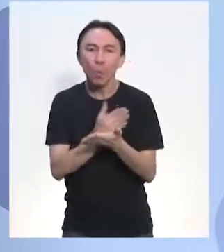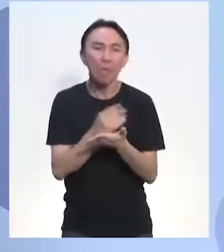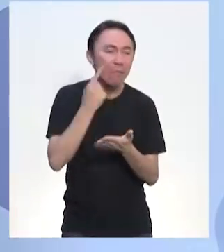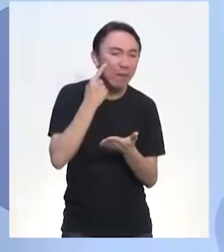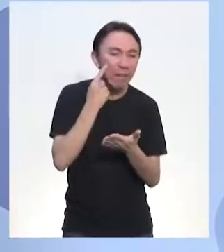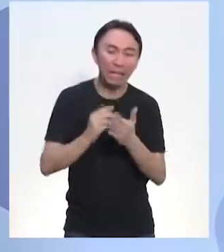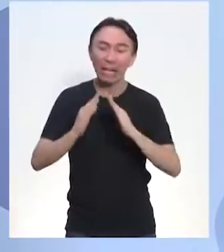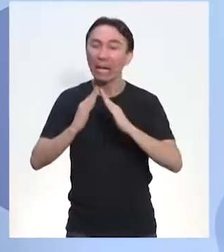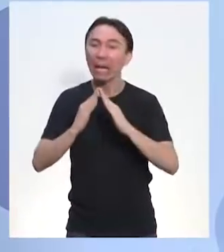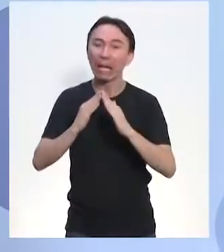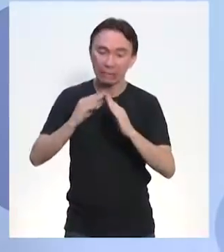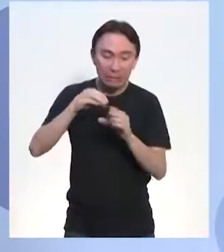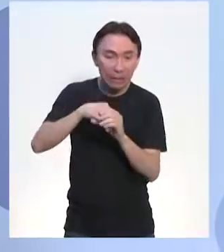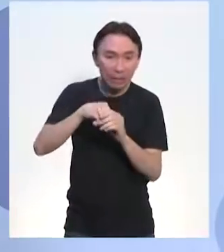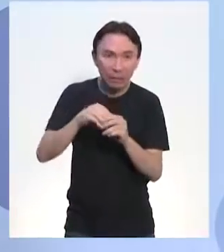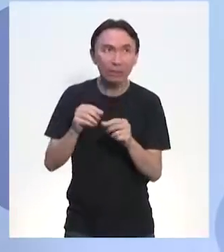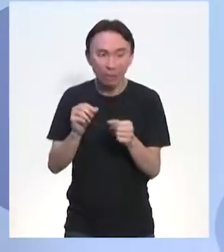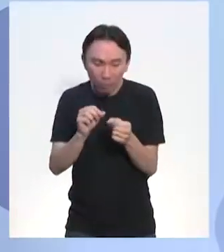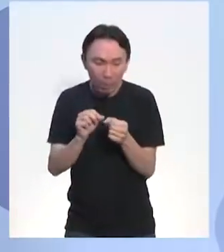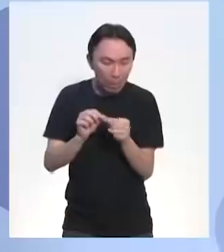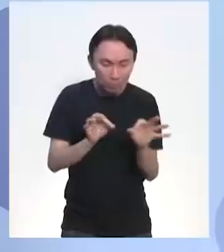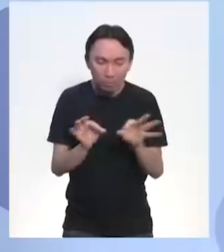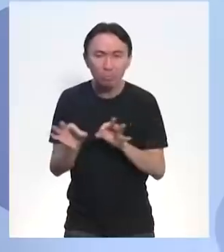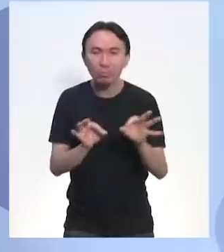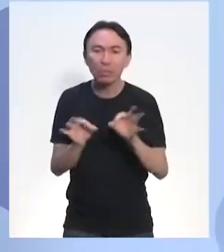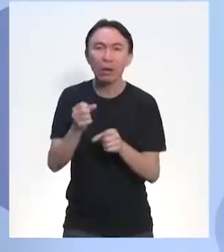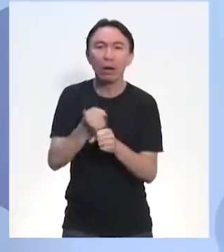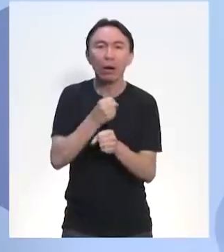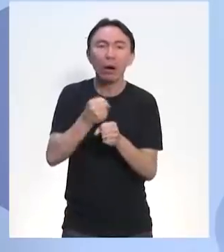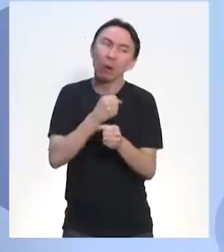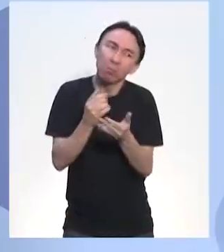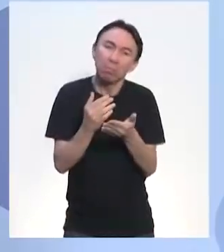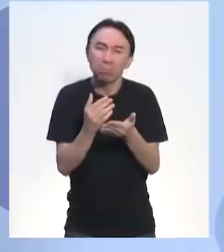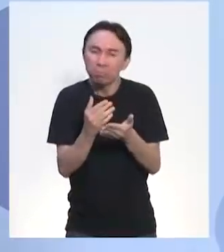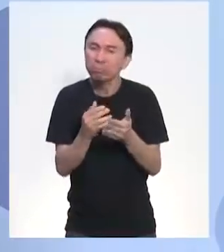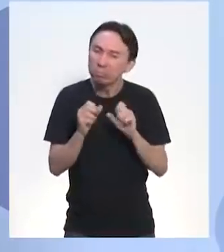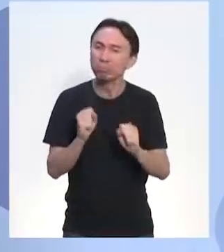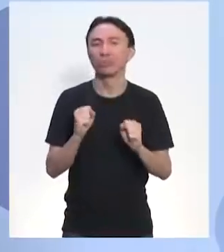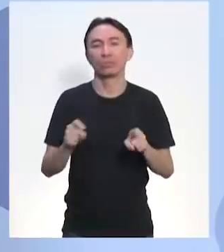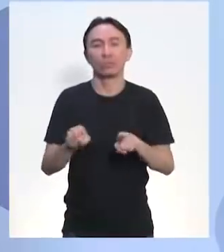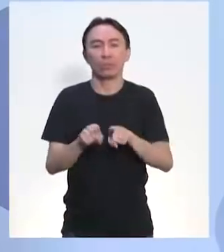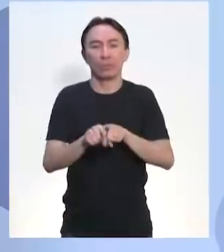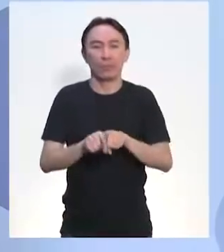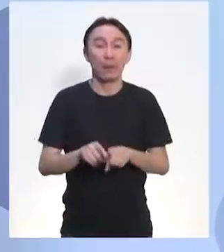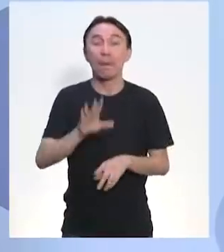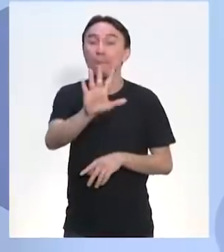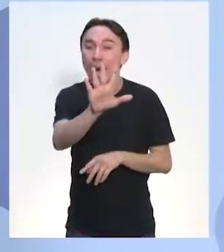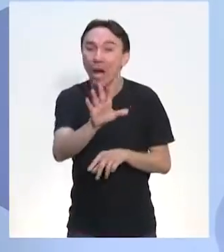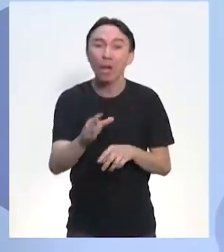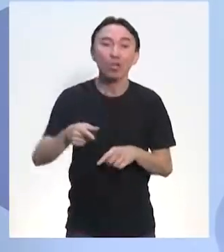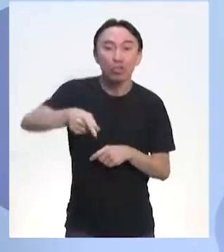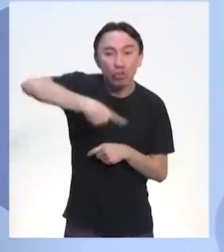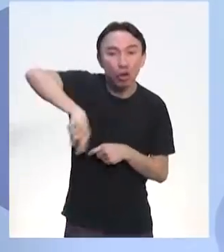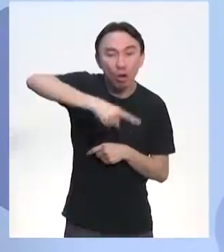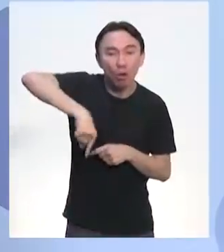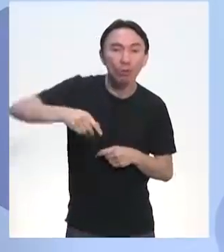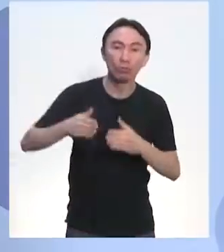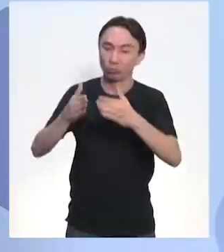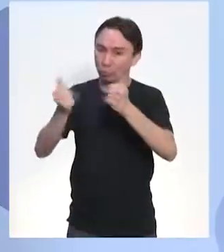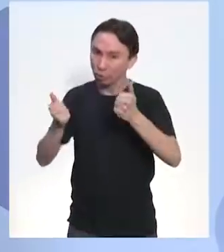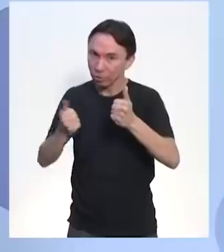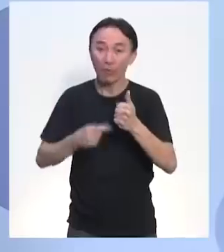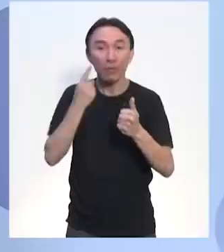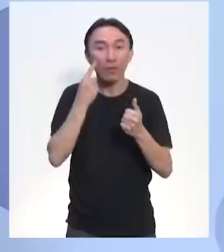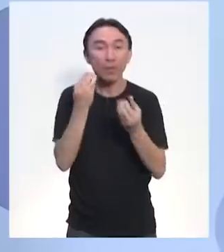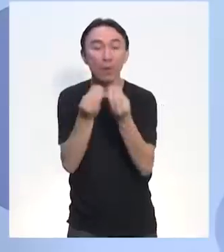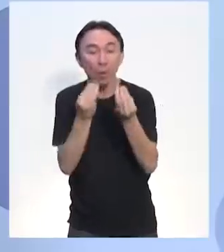de casa alguma atividade relacionada nisso. Mas nós vamos pedir, nós vamos indicar quais são os desafios,